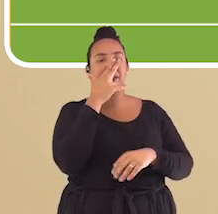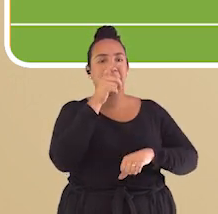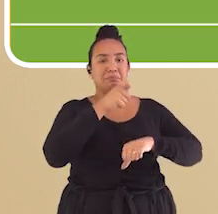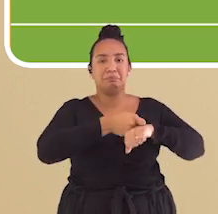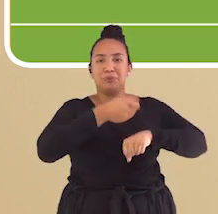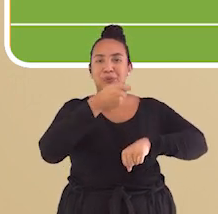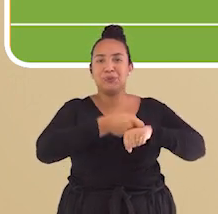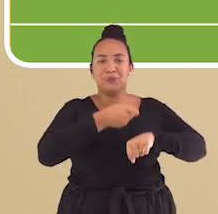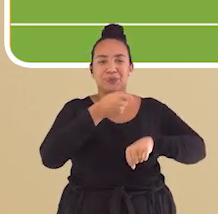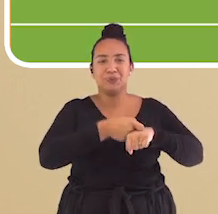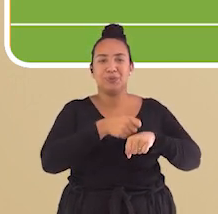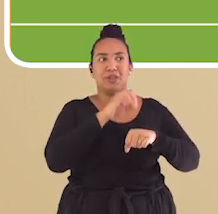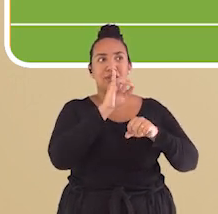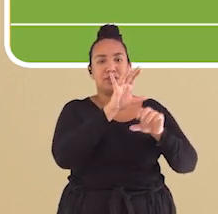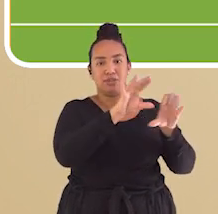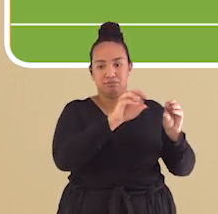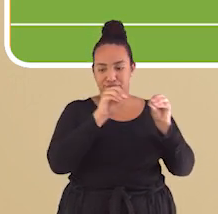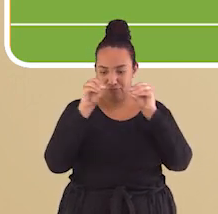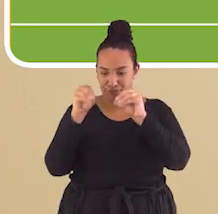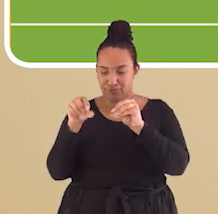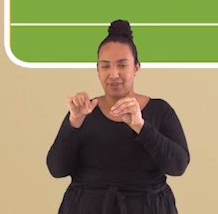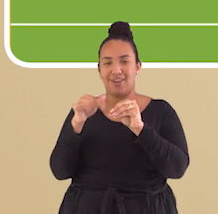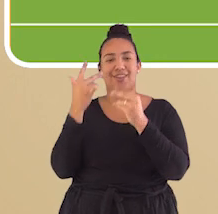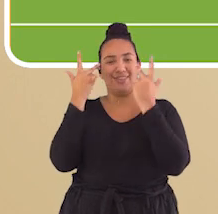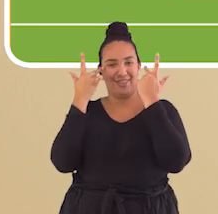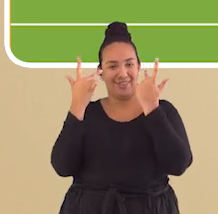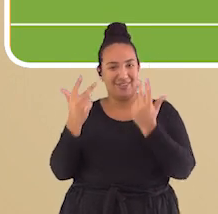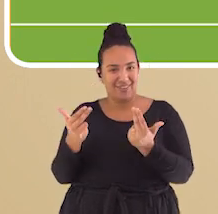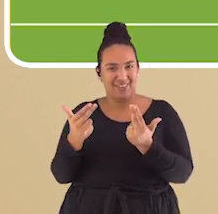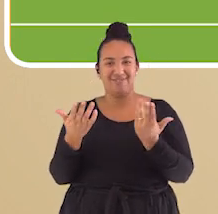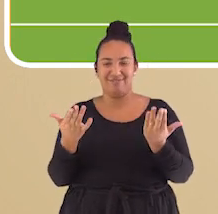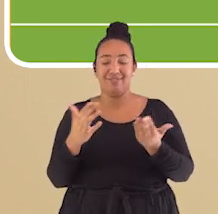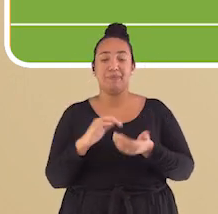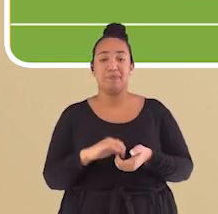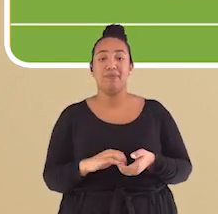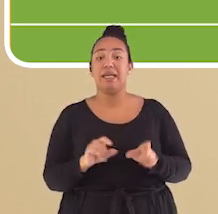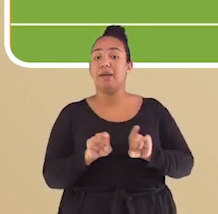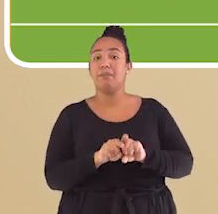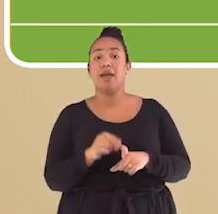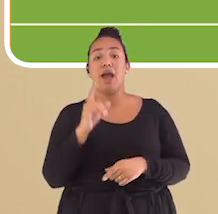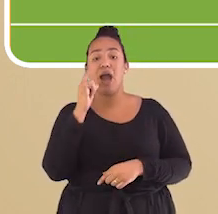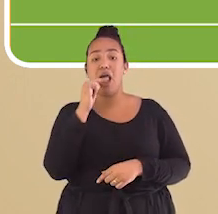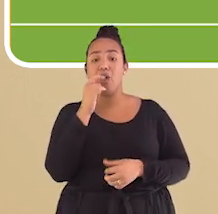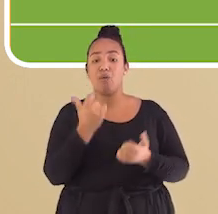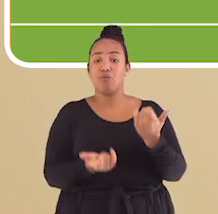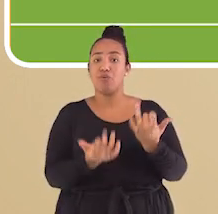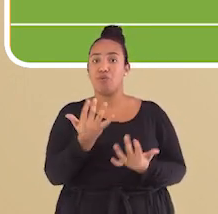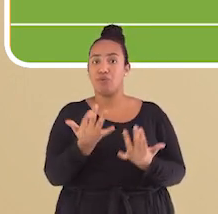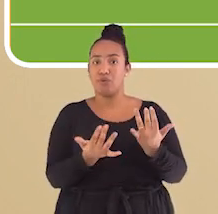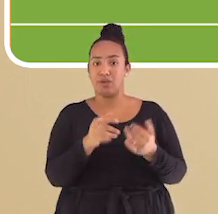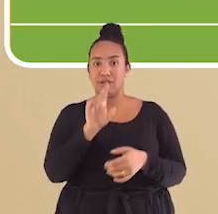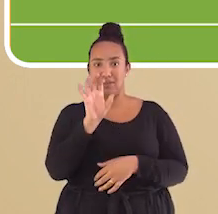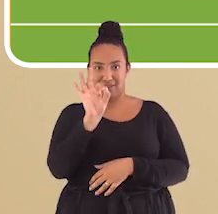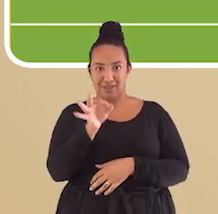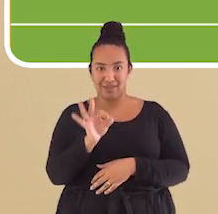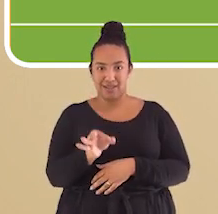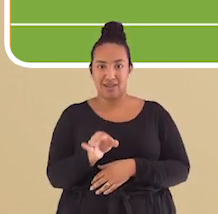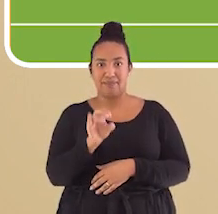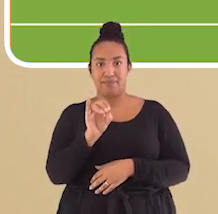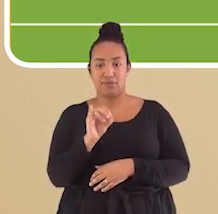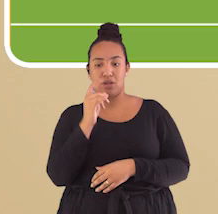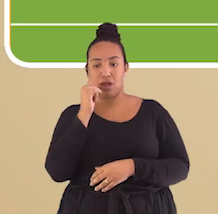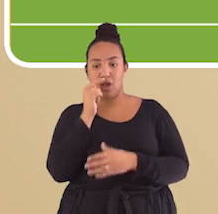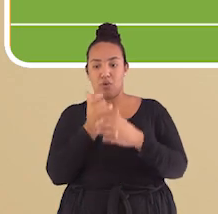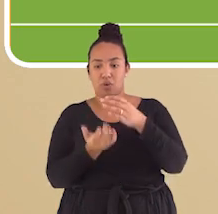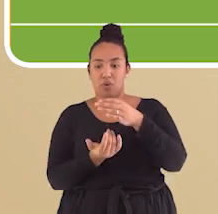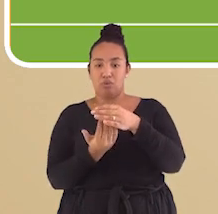derrete outra vez. E a água do fogão? Quando ferve, ela evapora, mas toca na tampa e